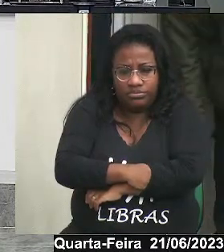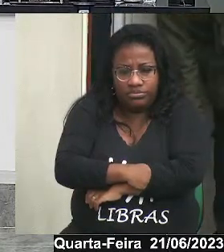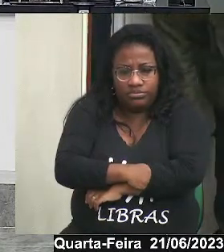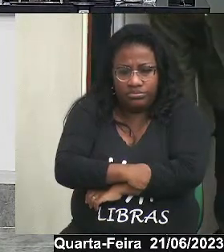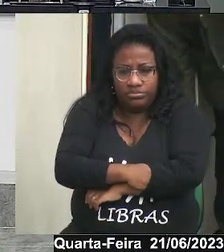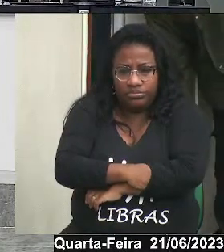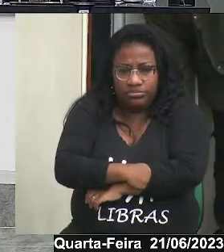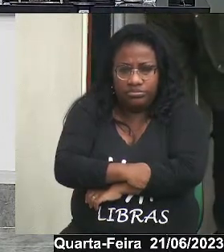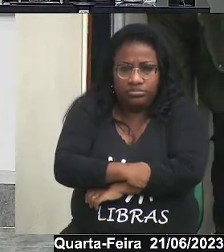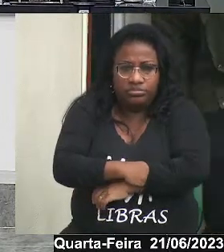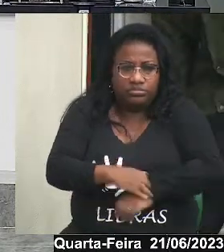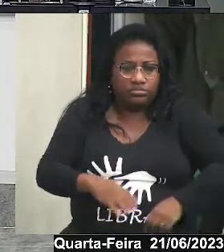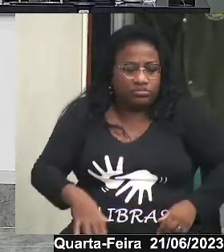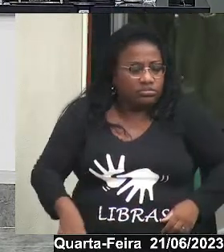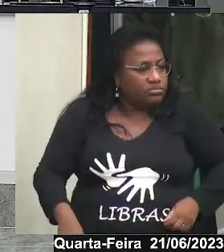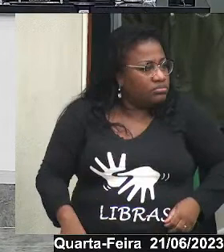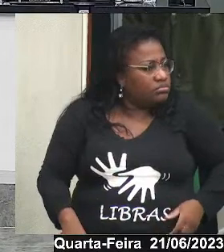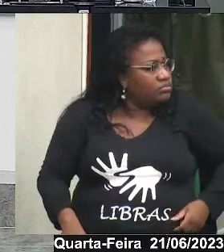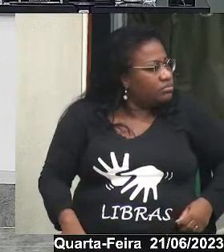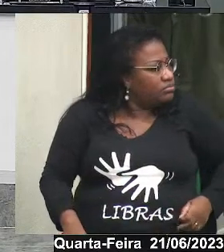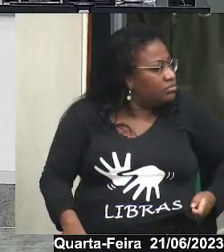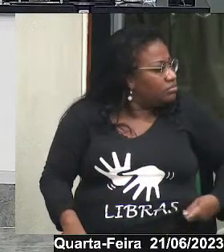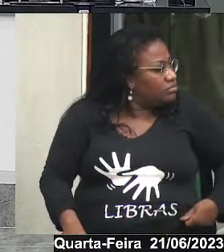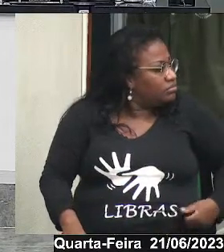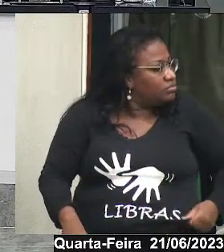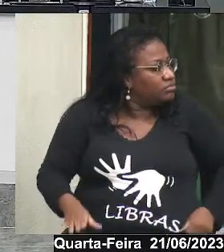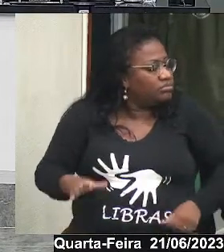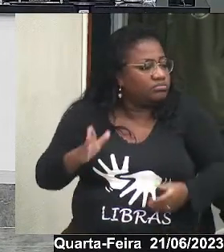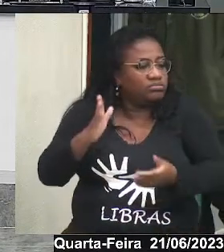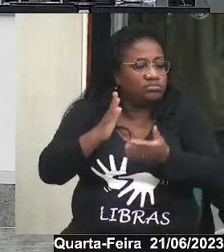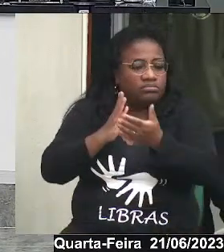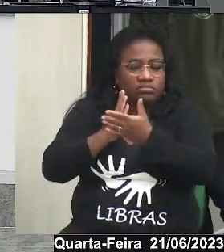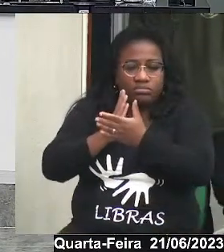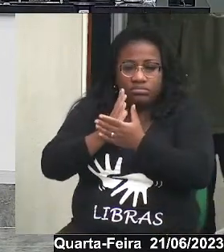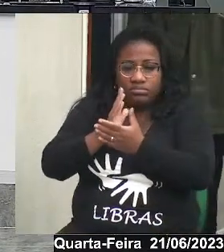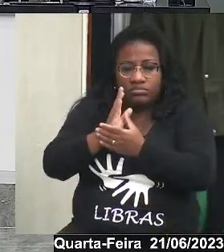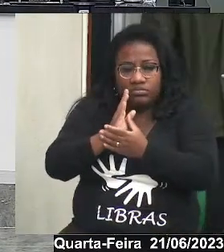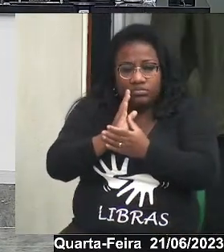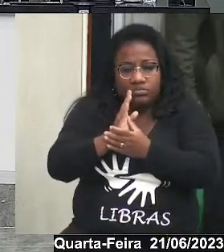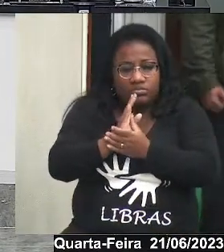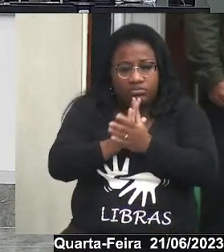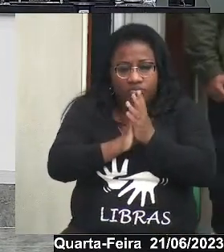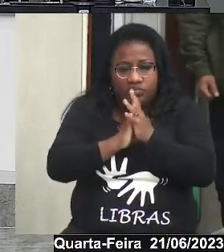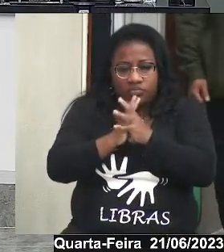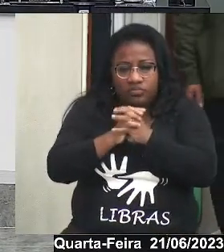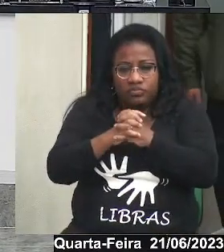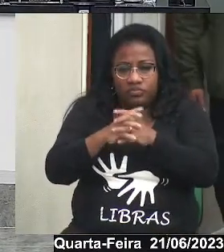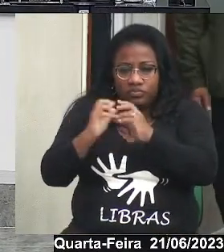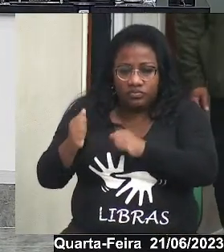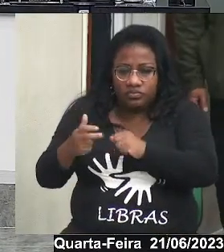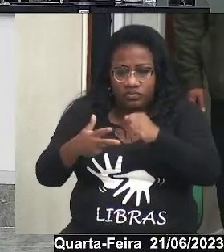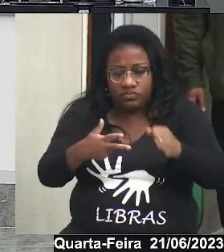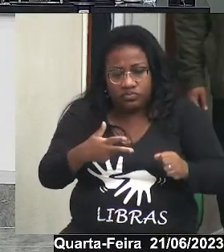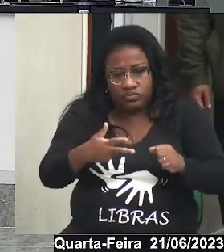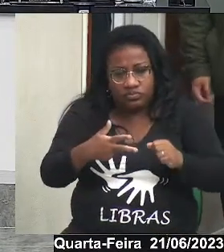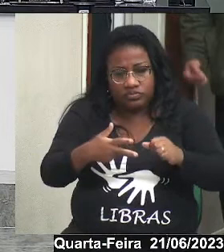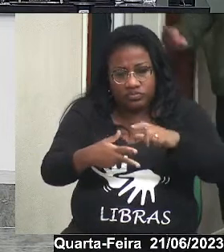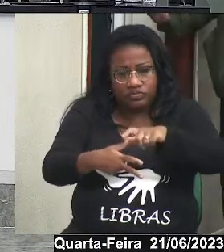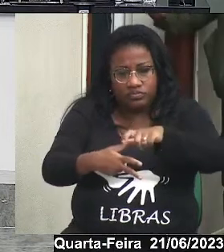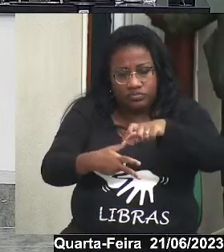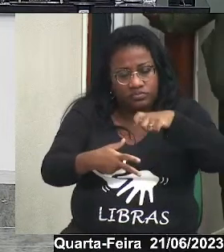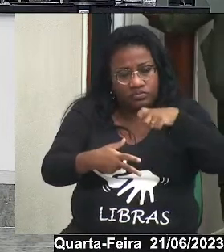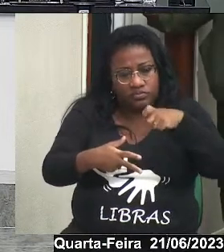Indicação de autoria do vereador Sander Castro. Indicação 258/2023. Indica ao chefe do Poder Executivo